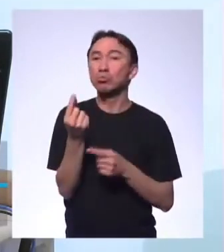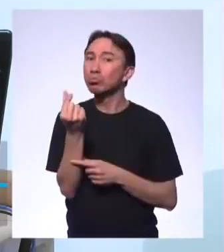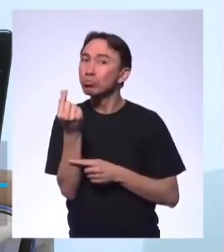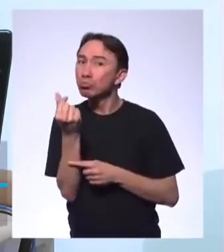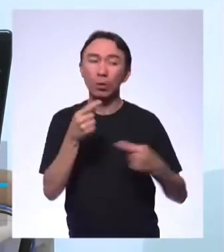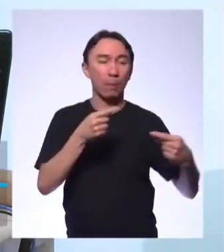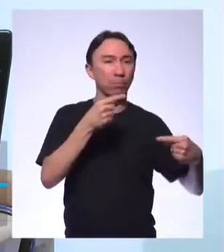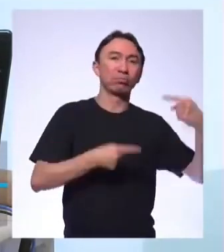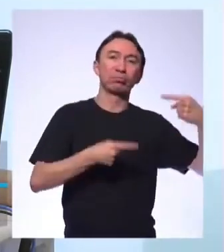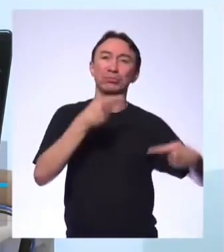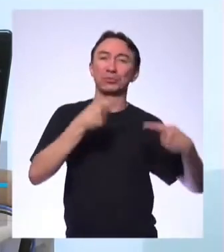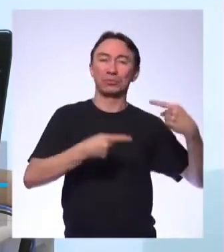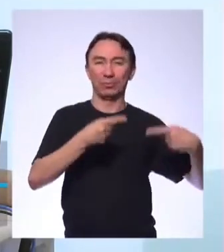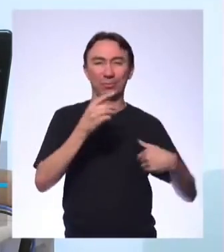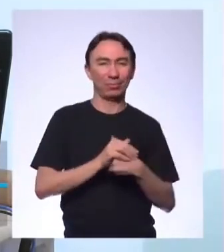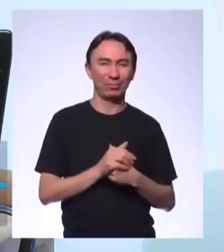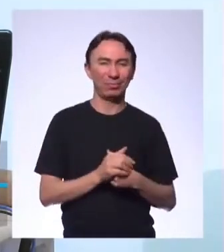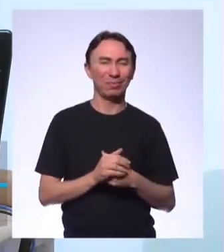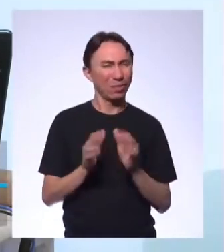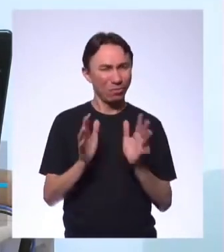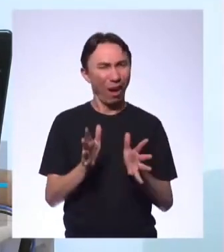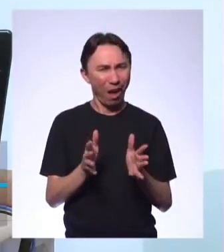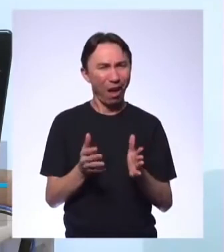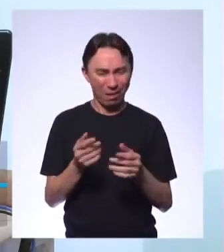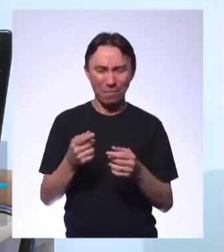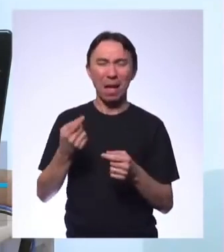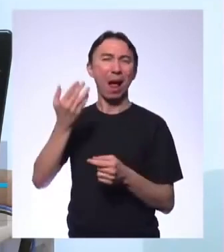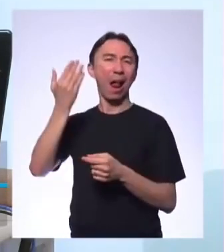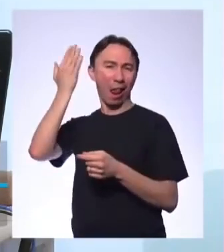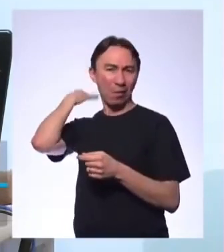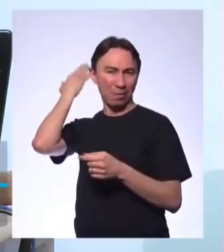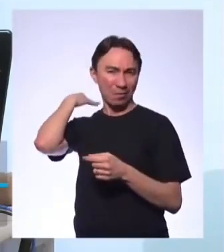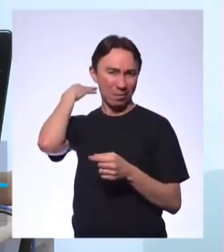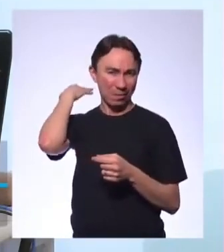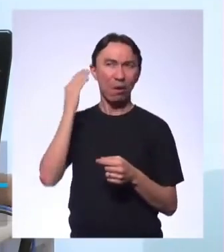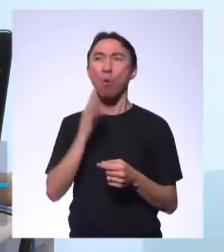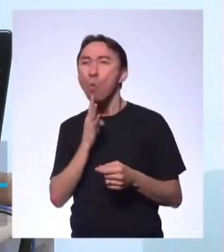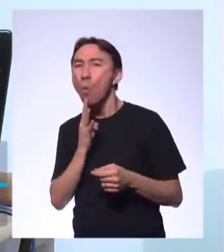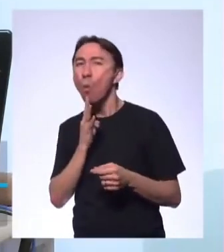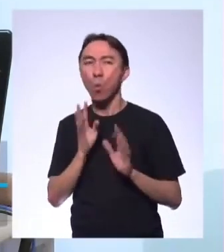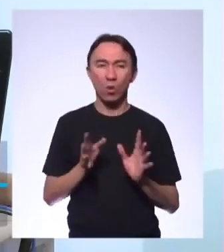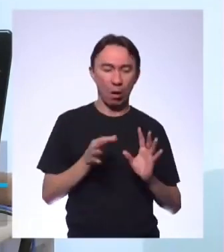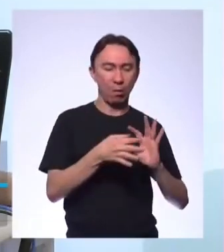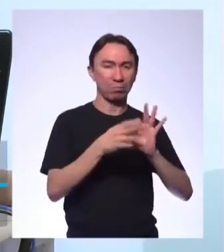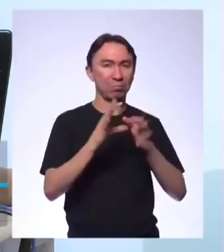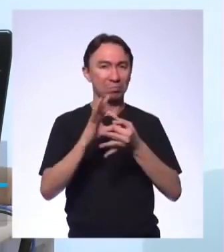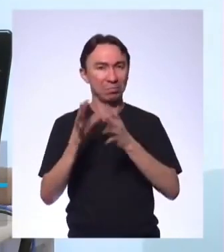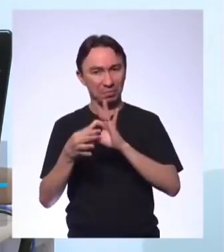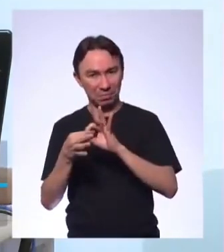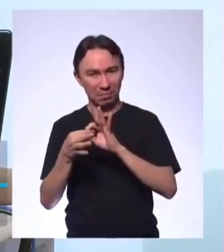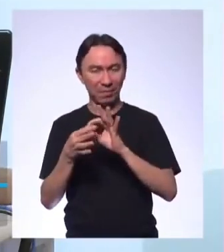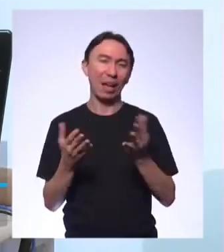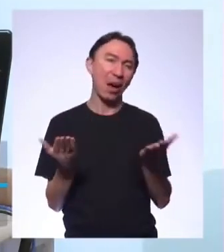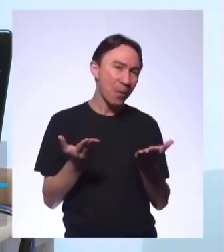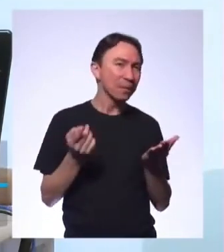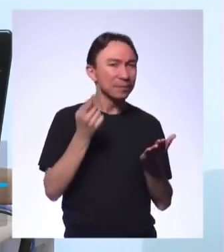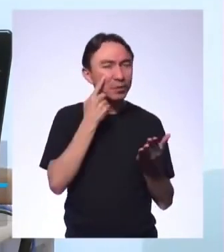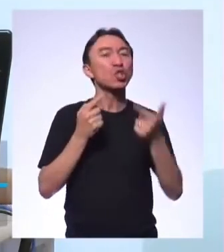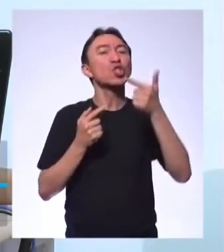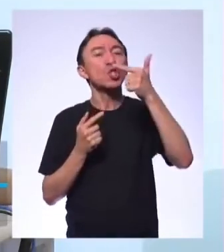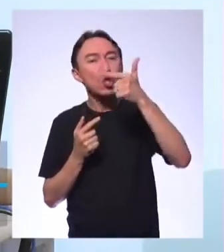já conhecemos em aulas anteriores esse contexto. Então, agora a gente vai retomar alguns fatores que